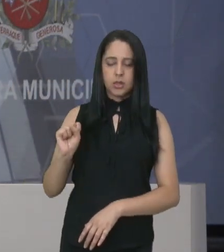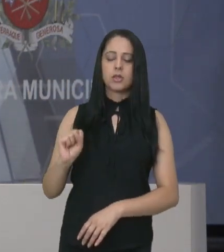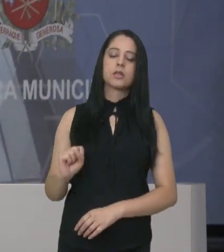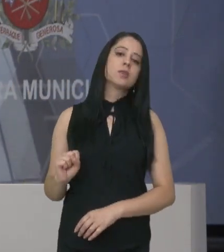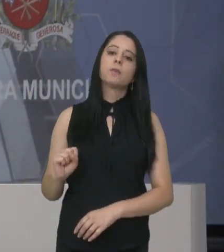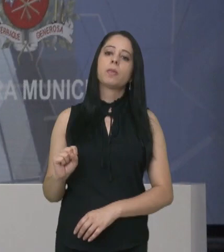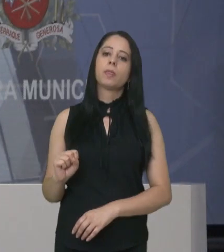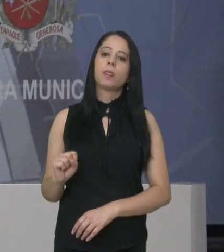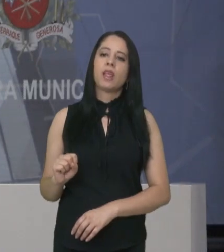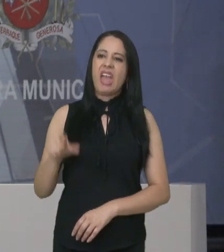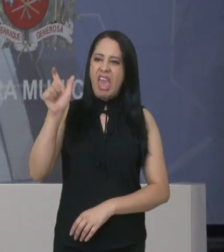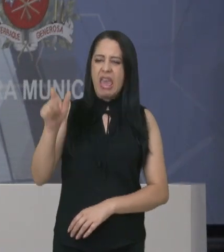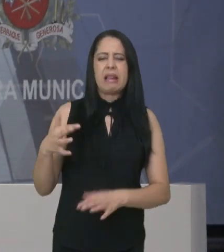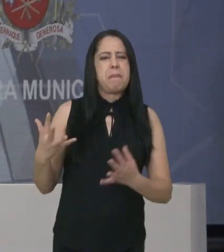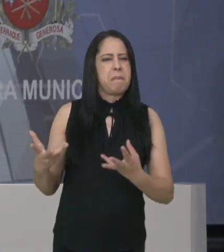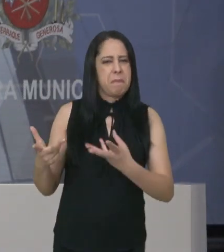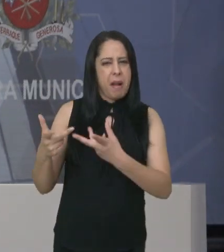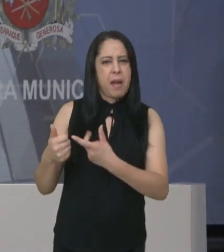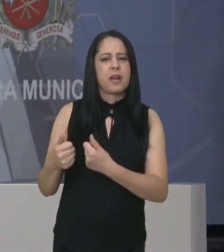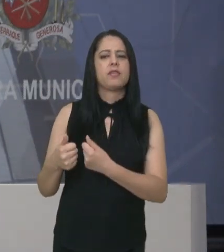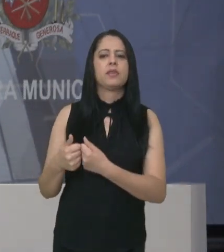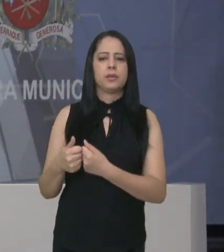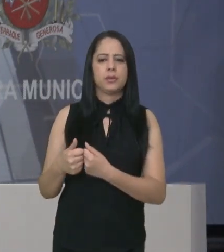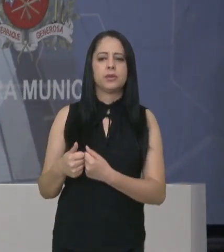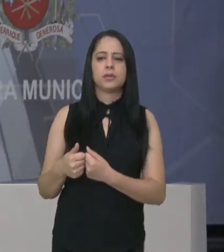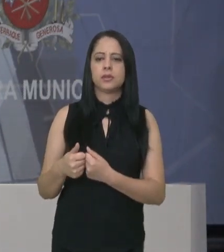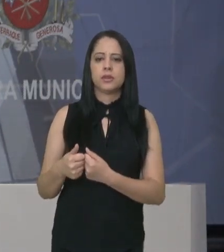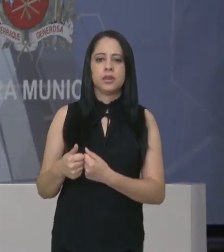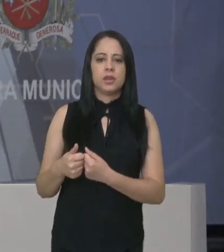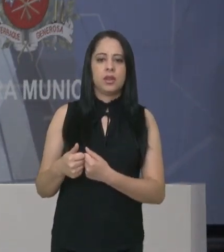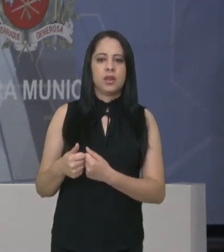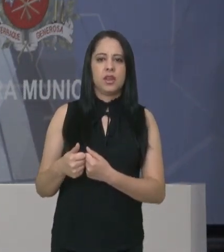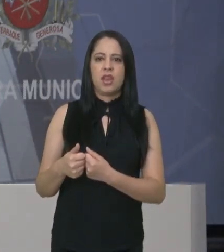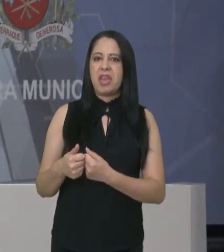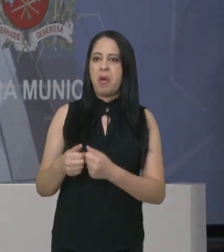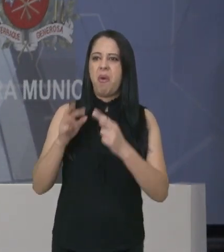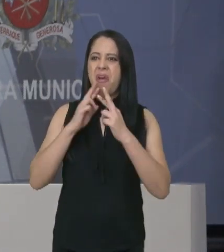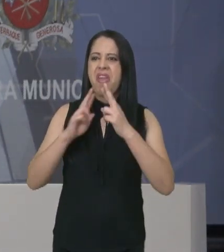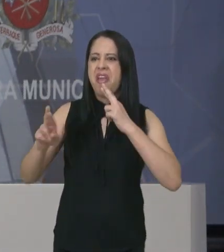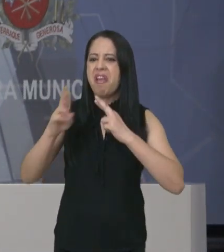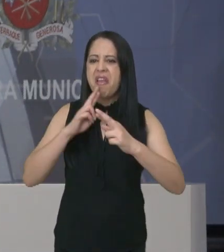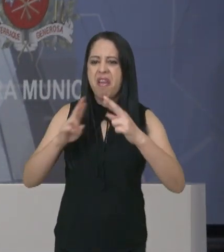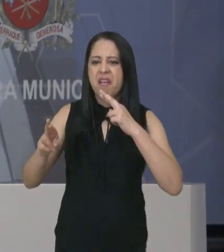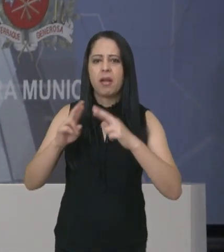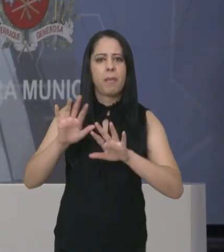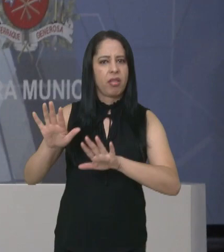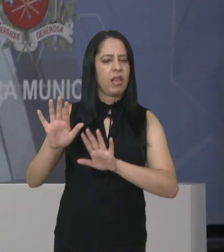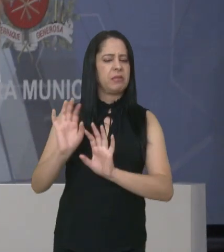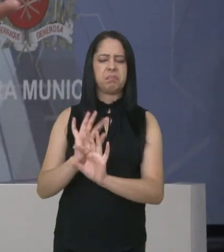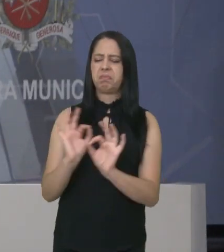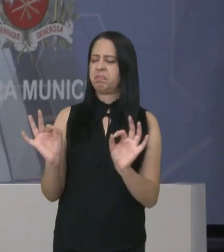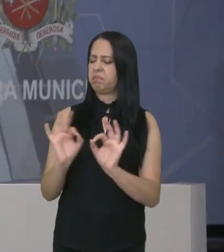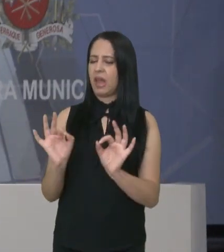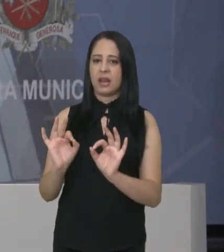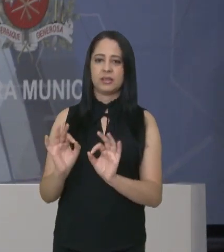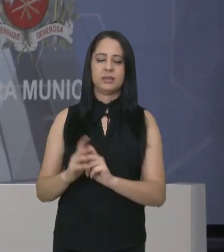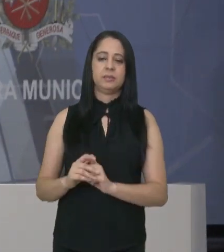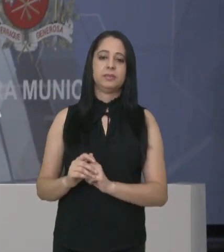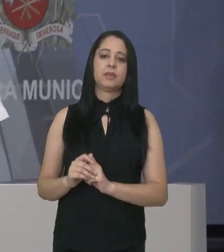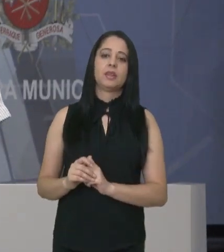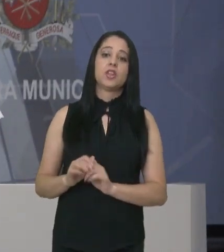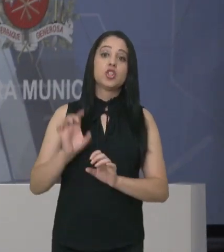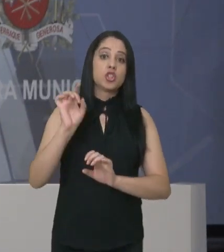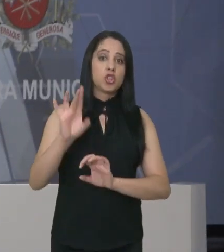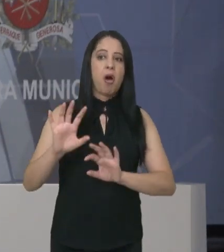de forma maravilhosa, não temos nada a reclamar do atendimento da secretaria, muito pelo contrário,